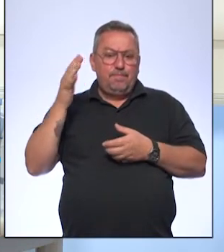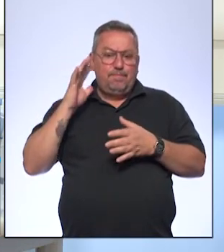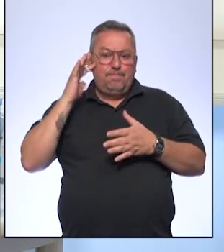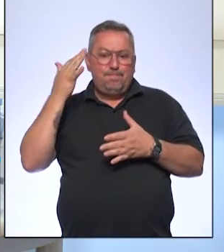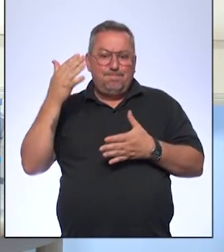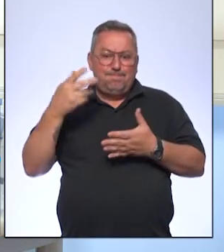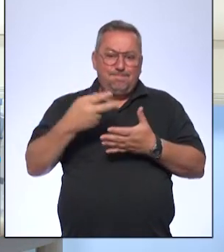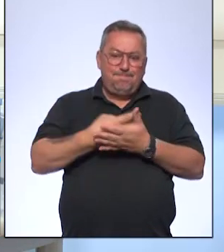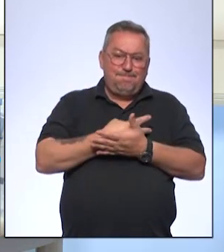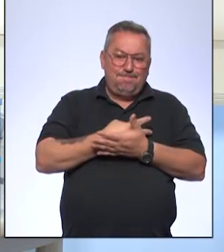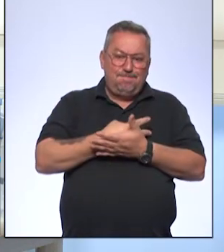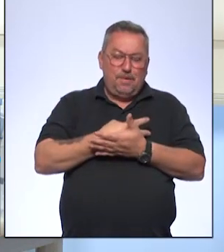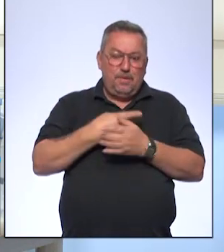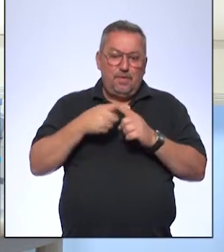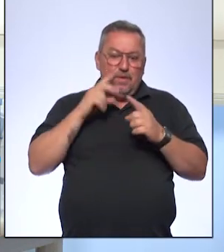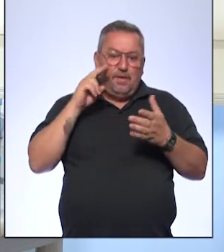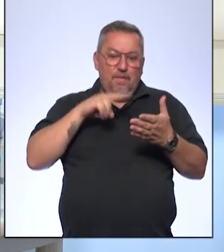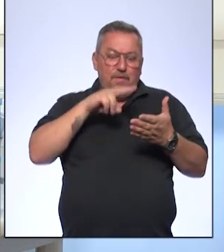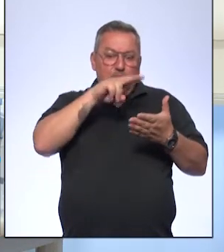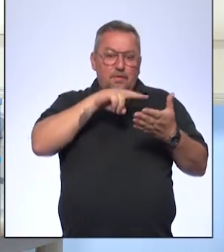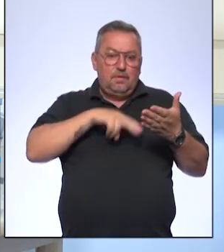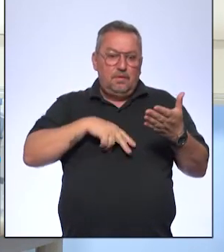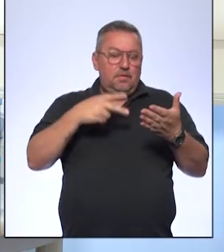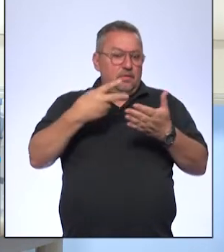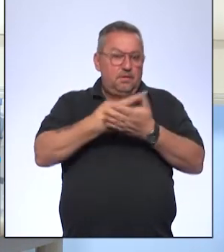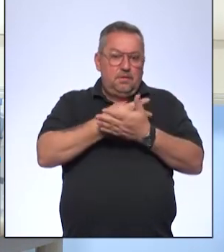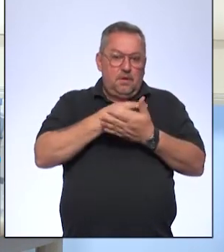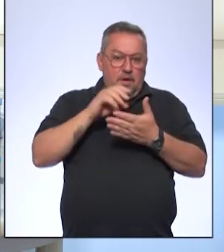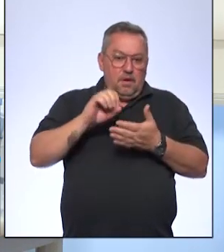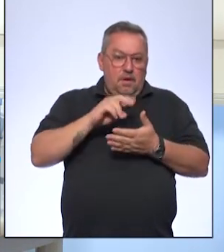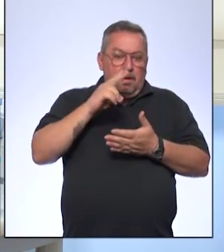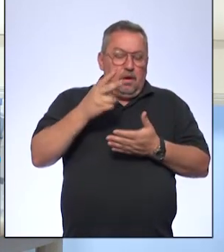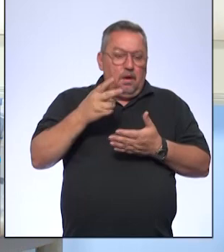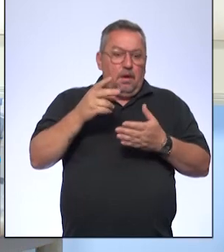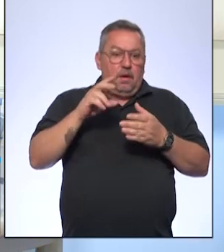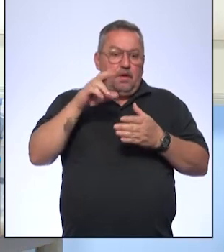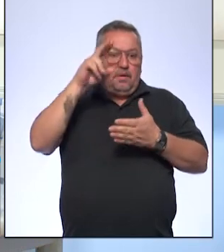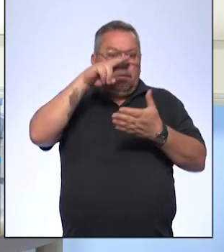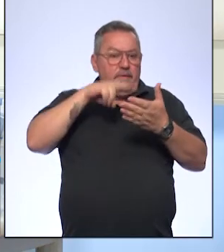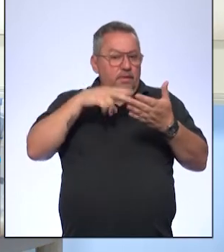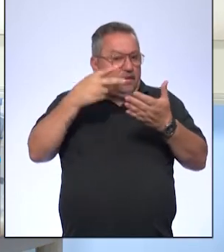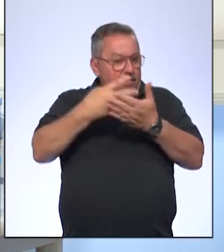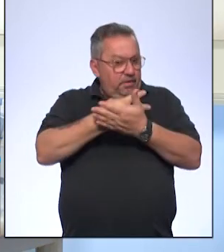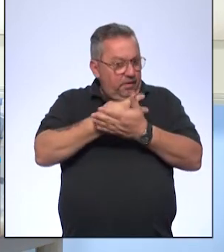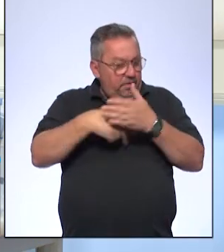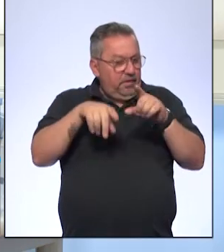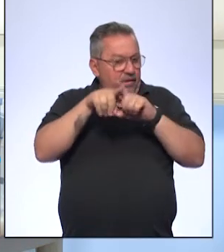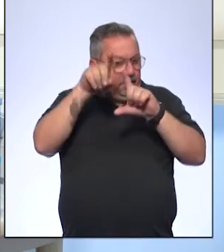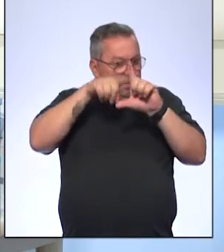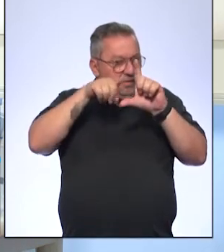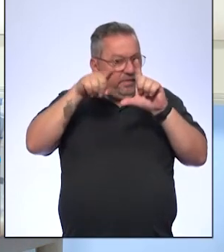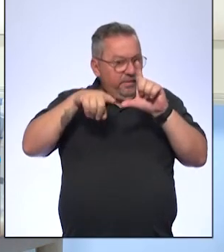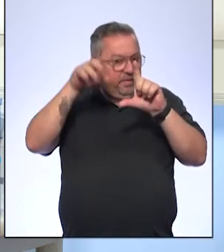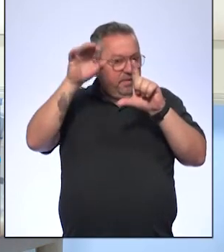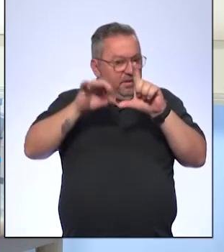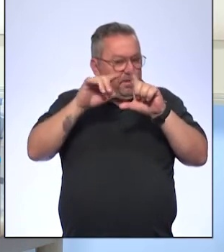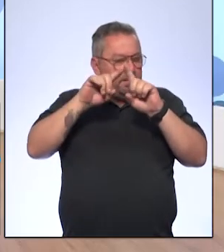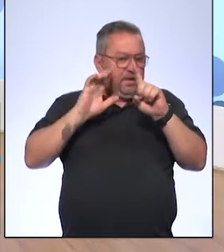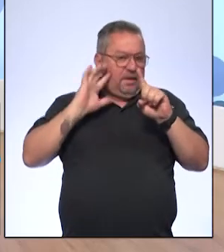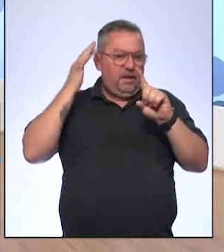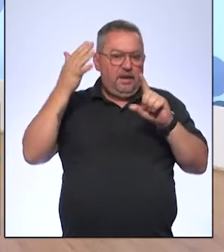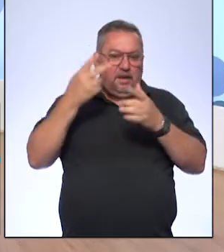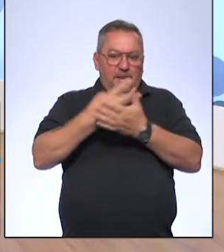foi errada baseada num gráfico errado. Ou o contrário, você leu errado o gráfico ainda estava certo e você tomou a decisão